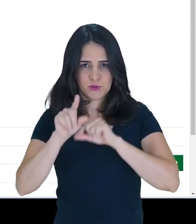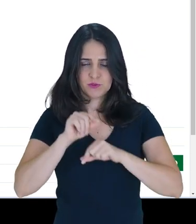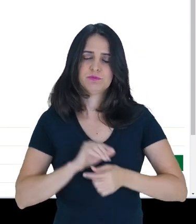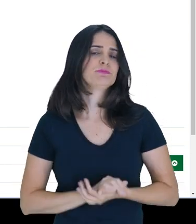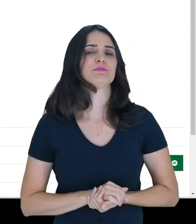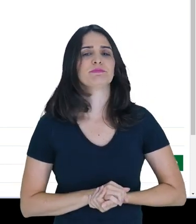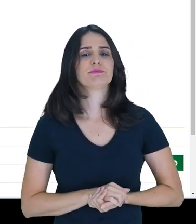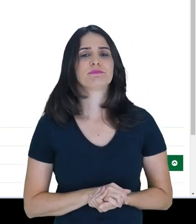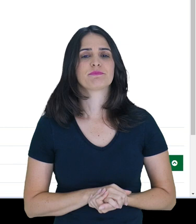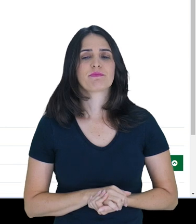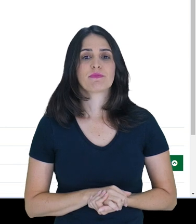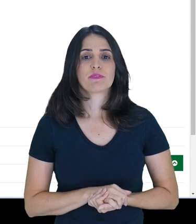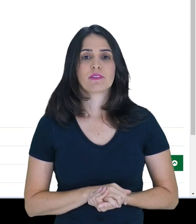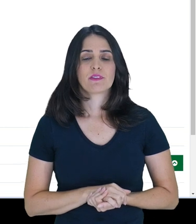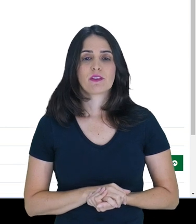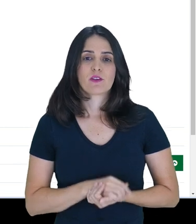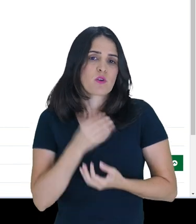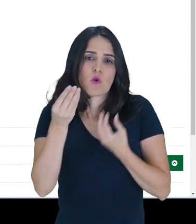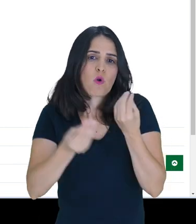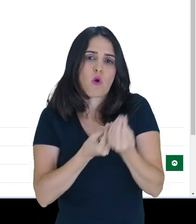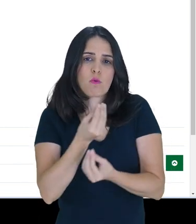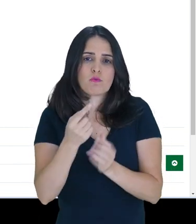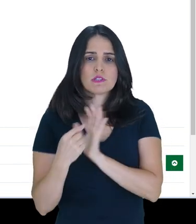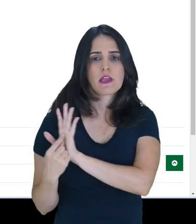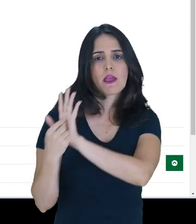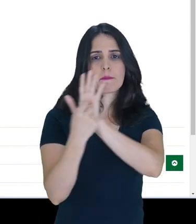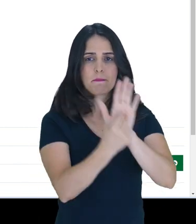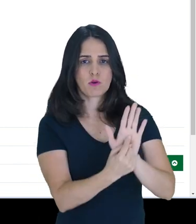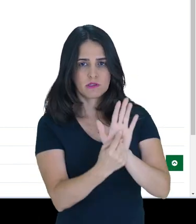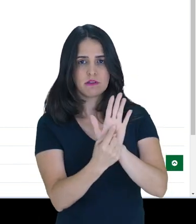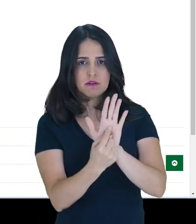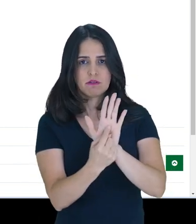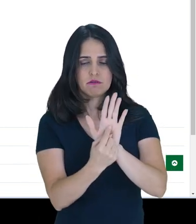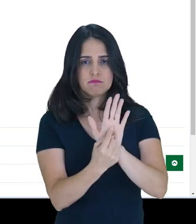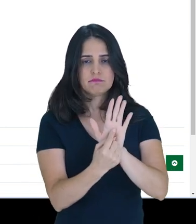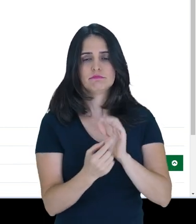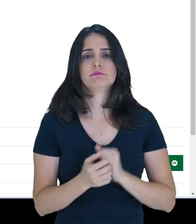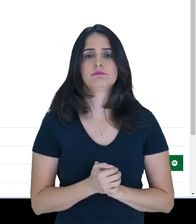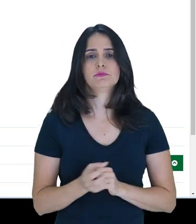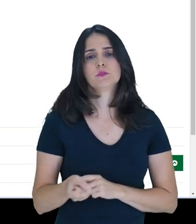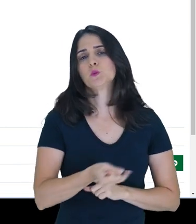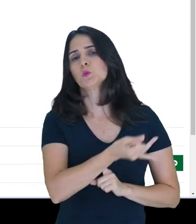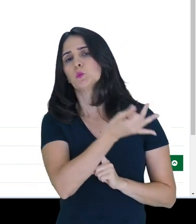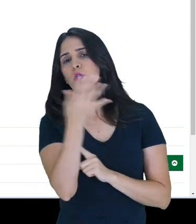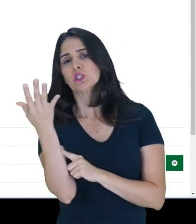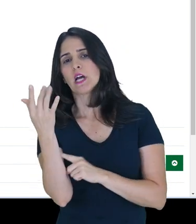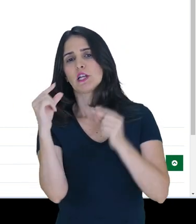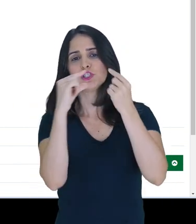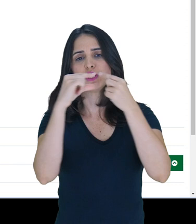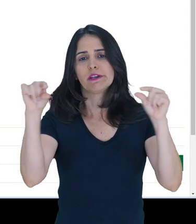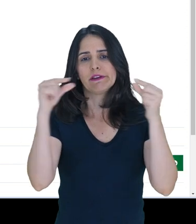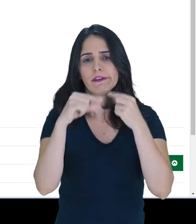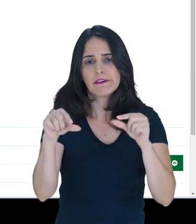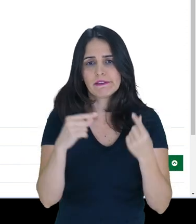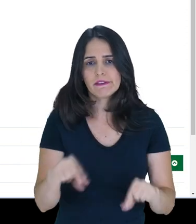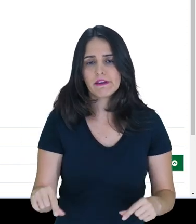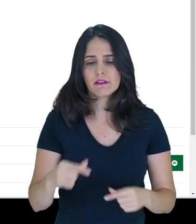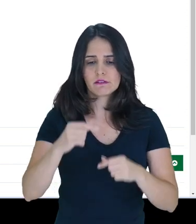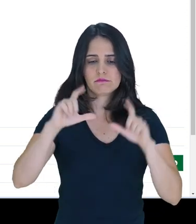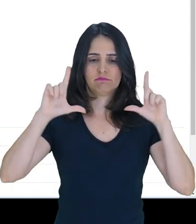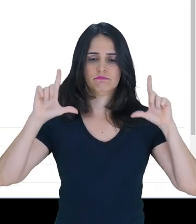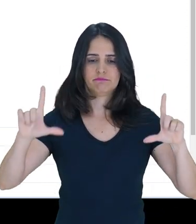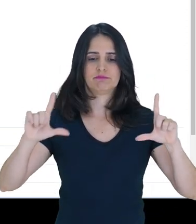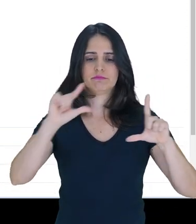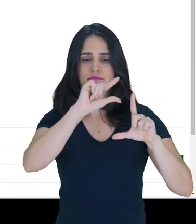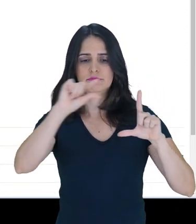formato da exibição de aprovação Então como que vai ser exibido número de itens mostrados em cada página